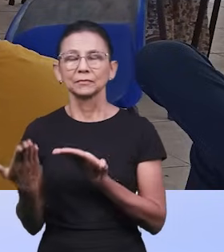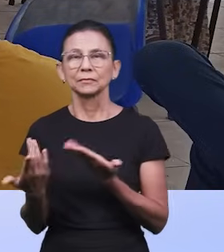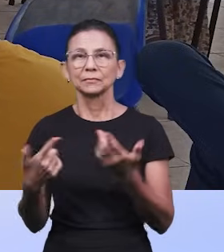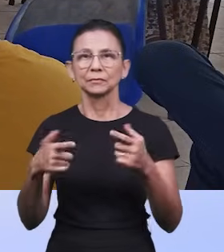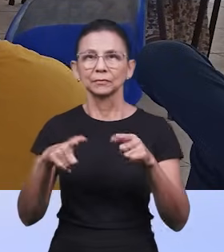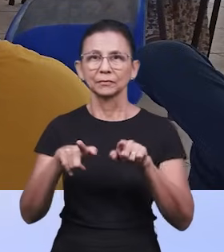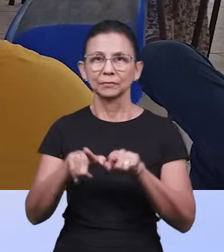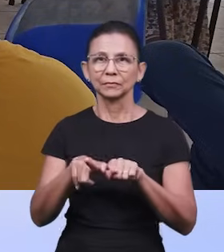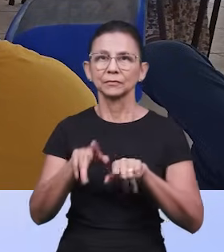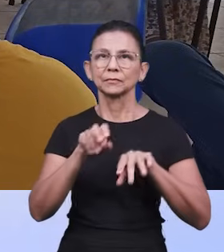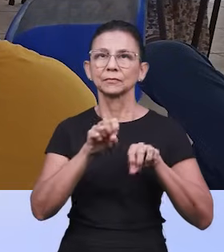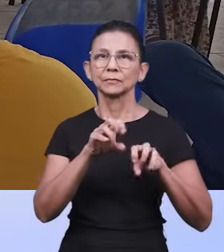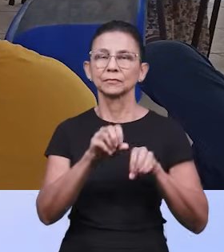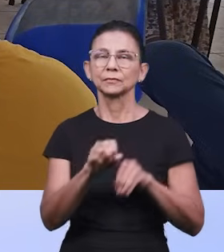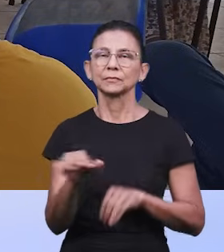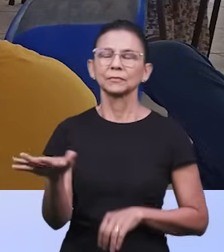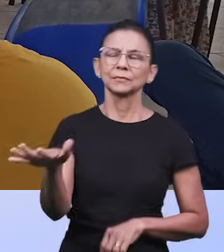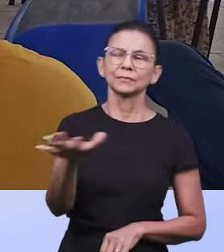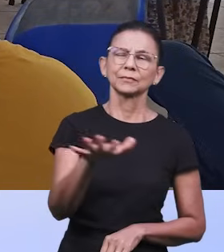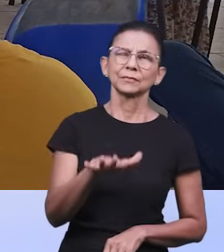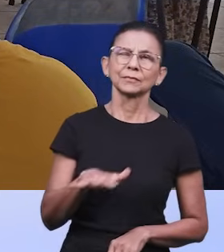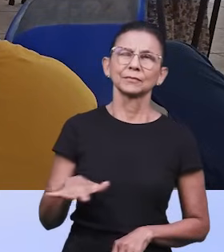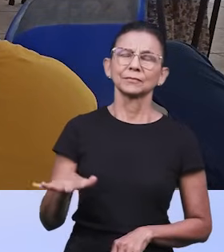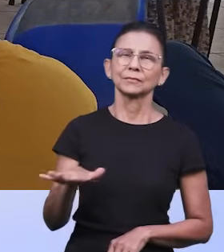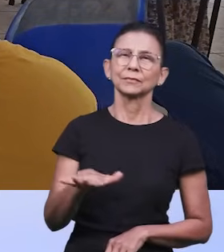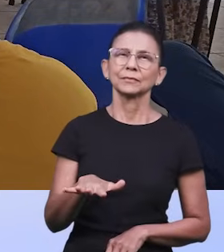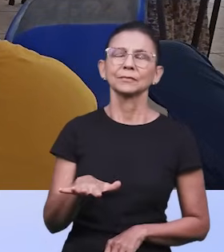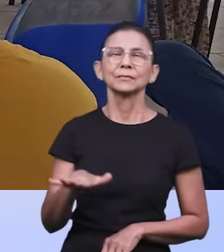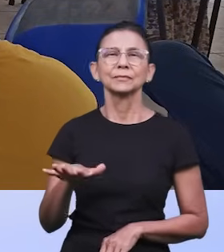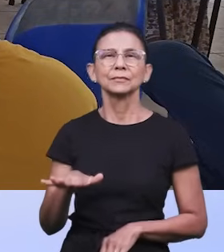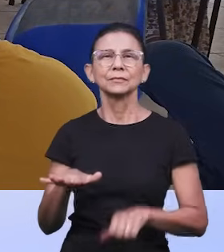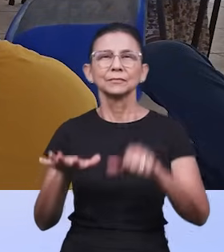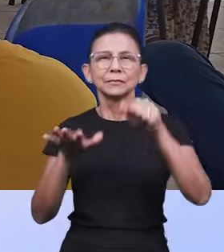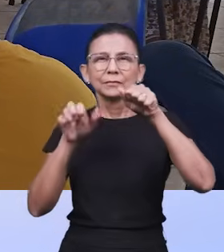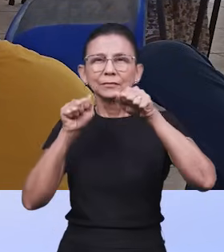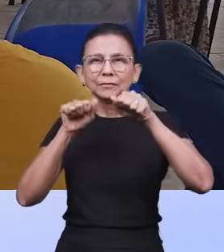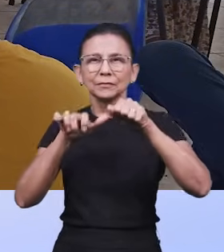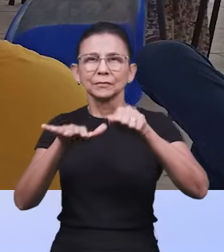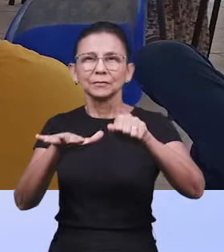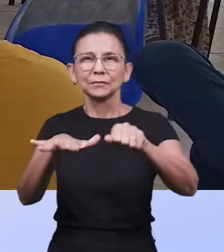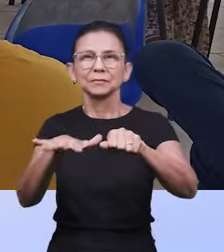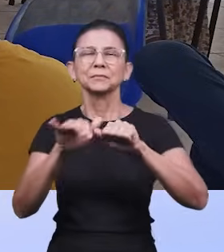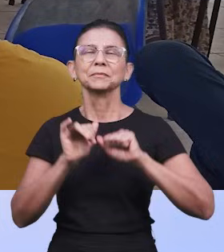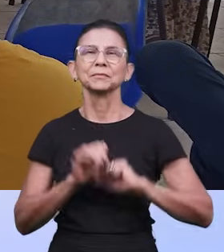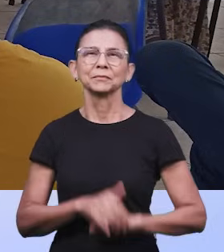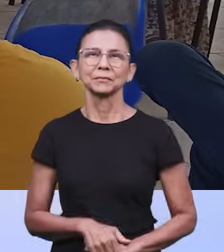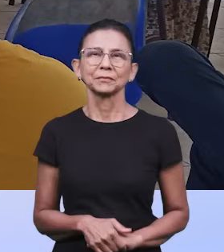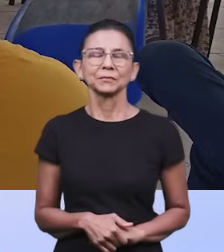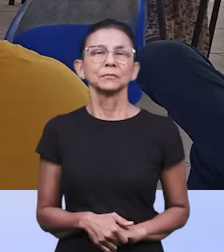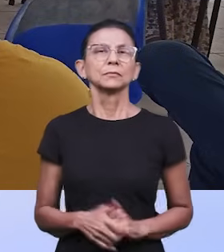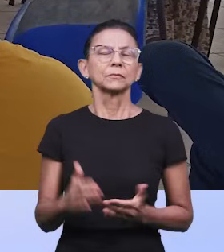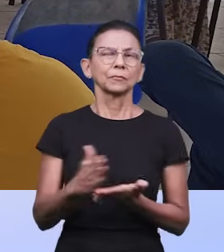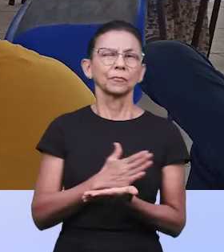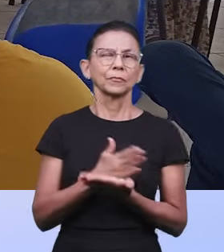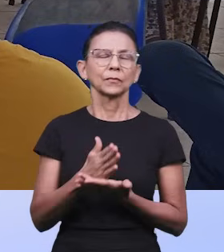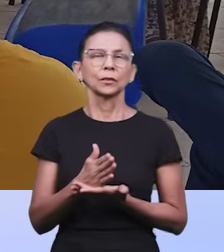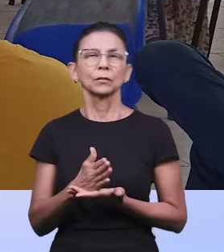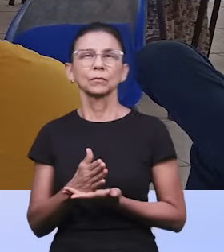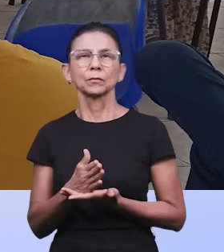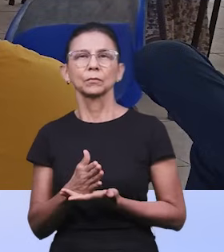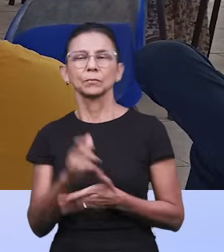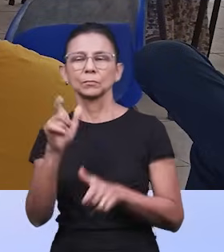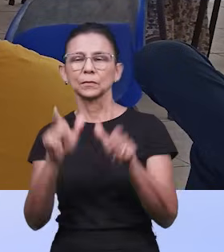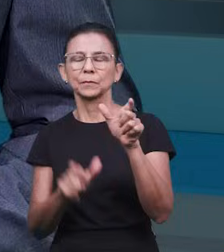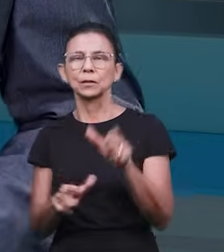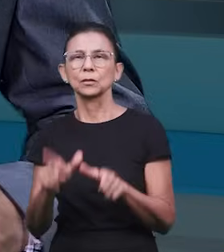forma simultânea para os irmãos da área Sertão, lá na cidade de Paulo Afonso, na Bahia, que ainda recebe alguns servos de Alagoas e